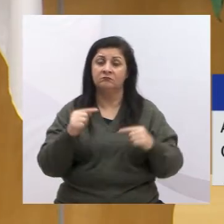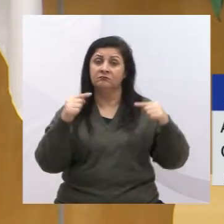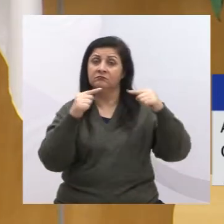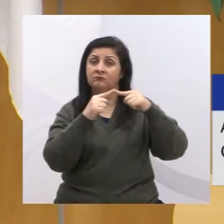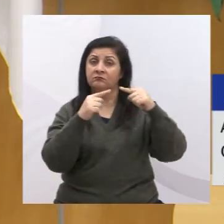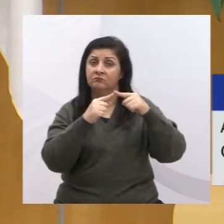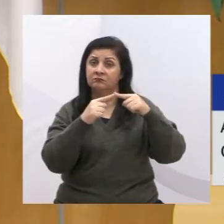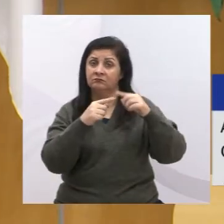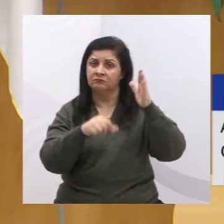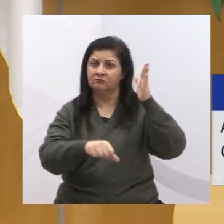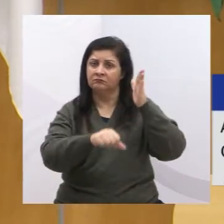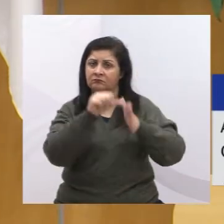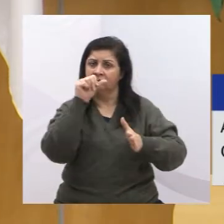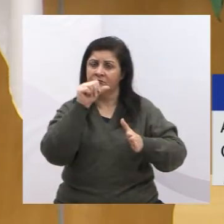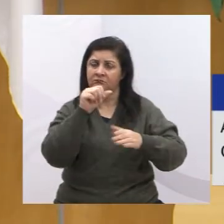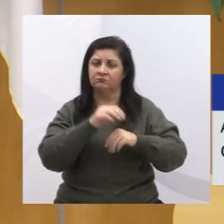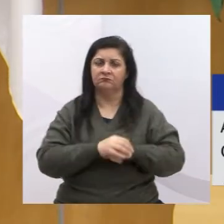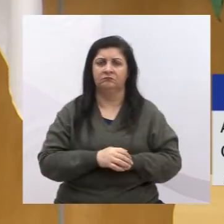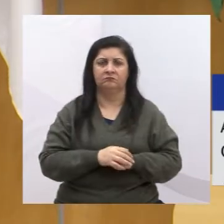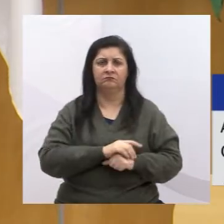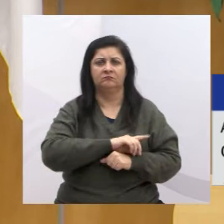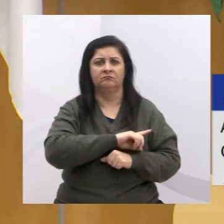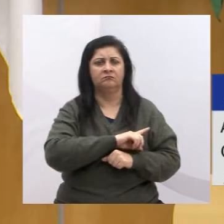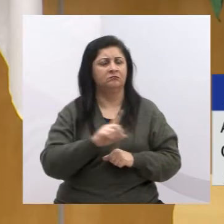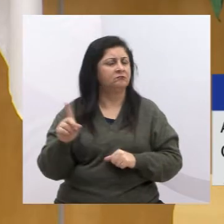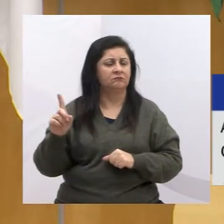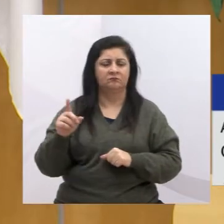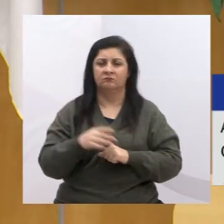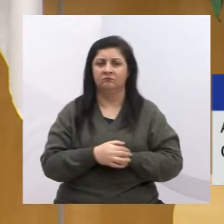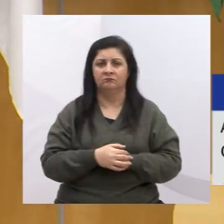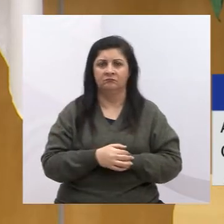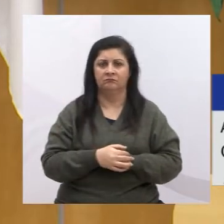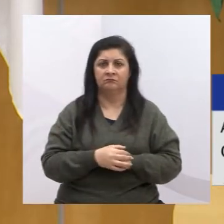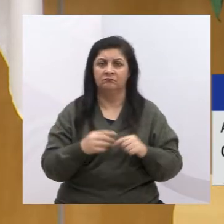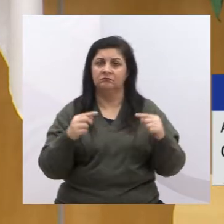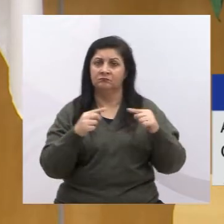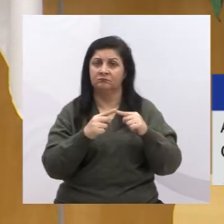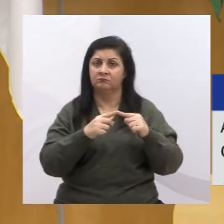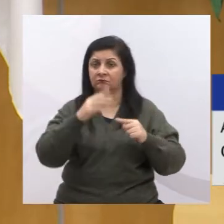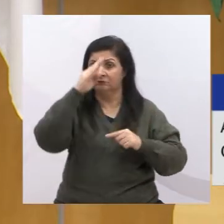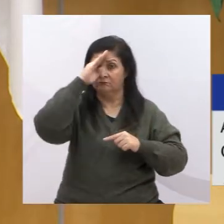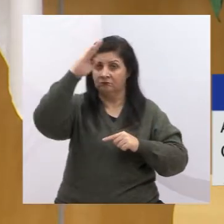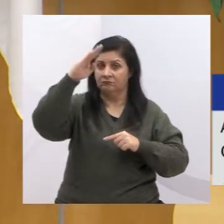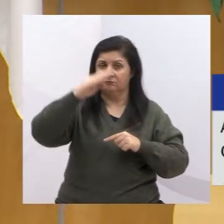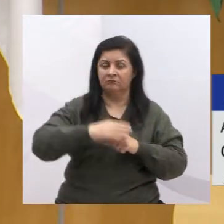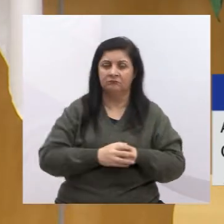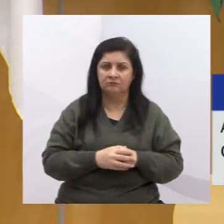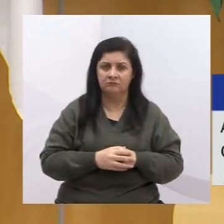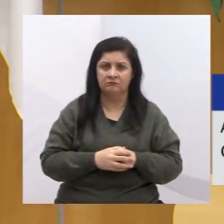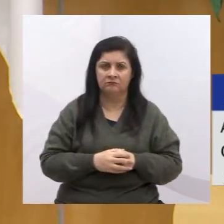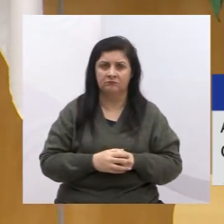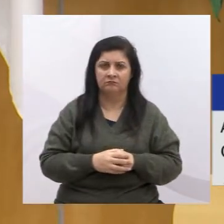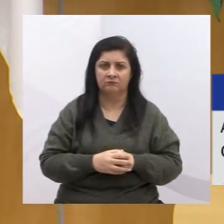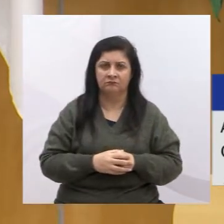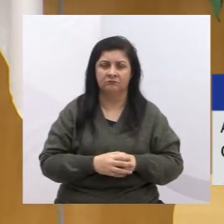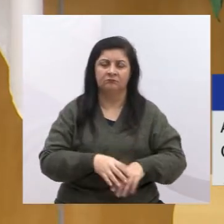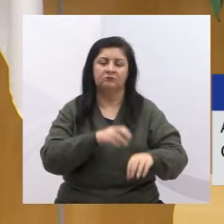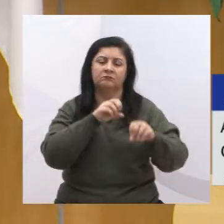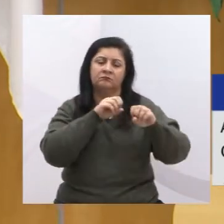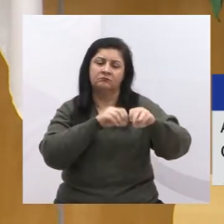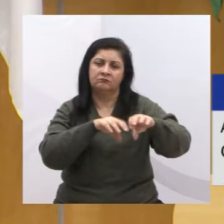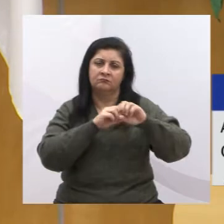objetivo primário não é esse. O objetivo primário, fundamental, é educar